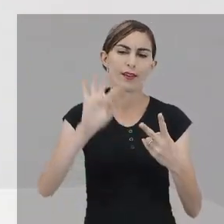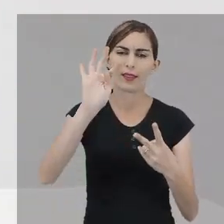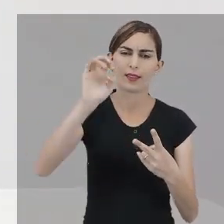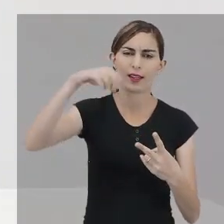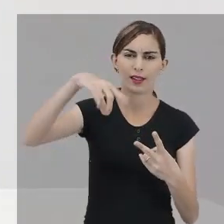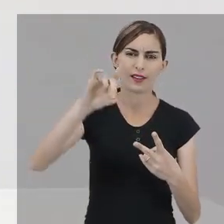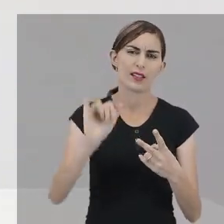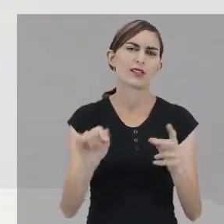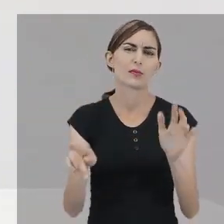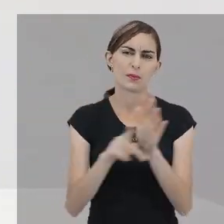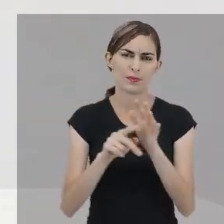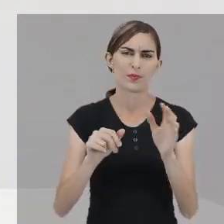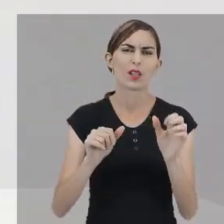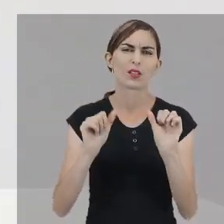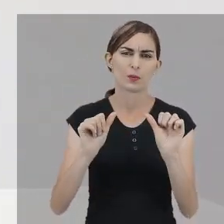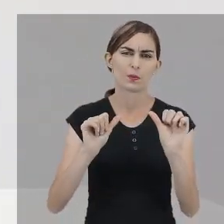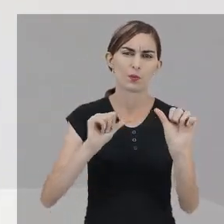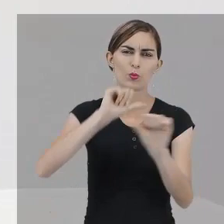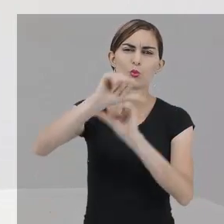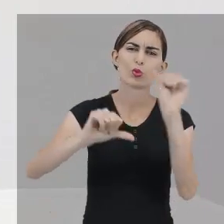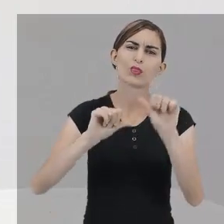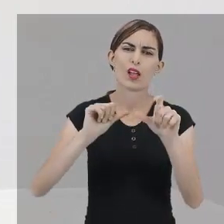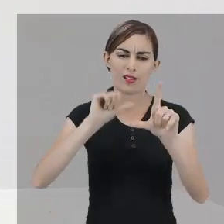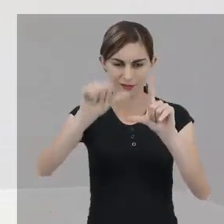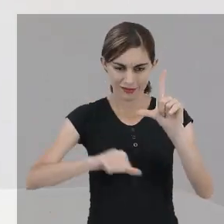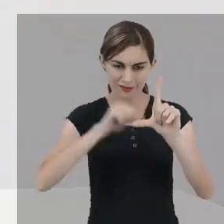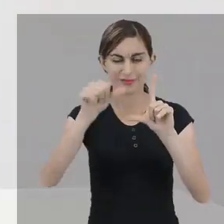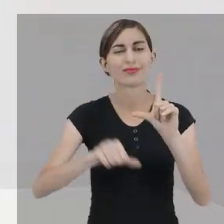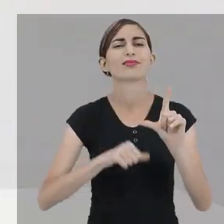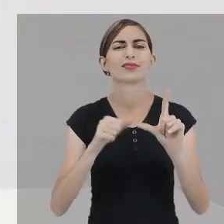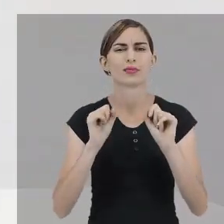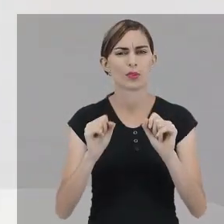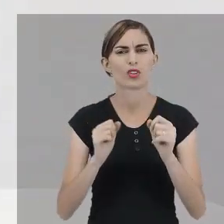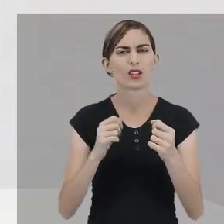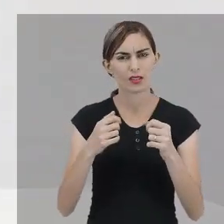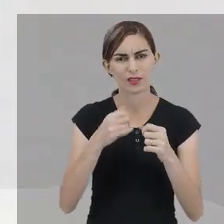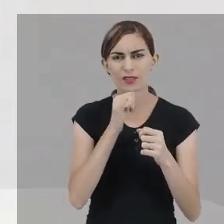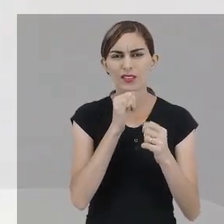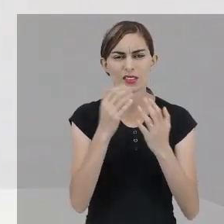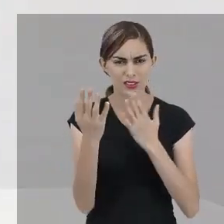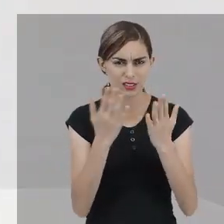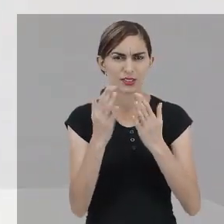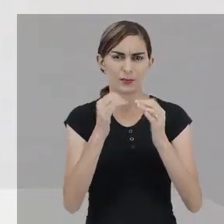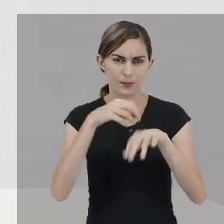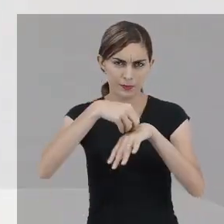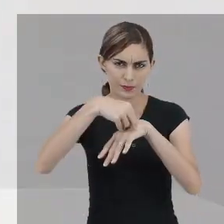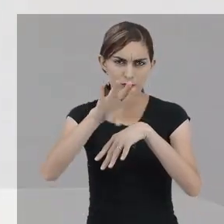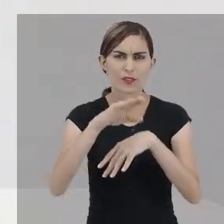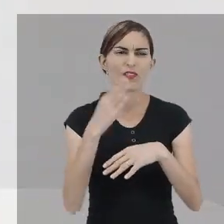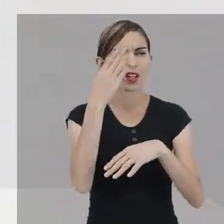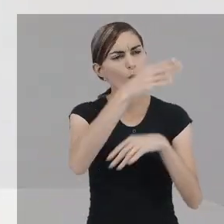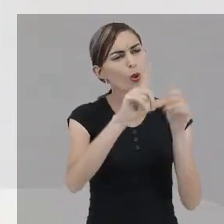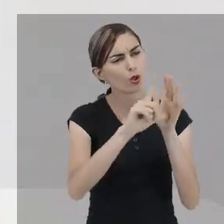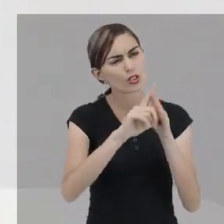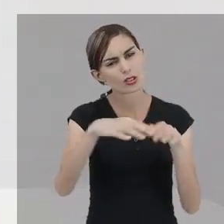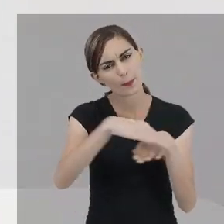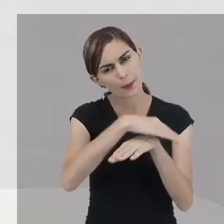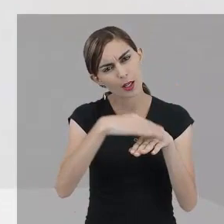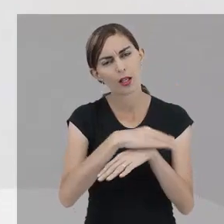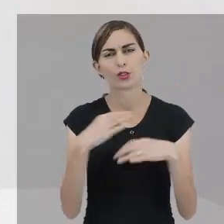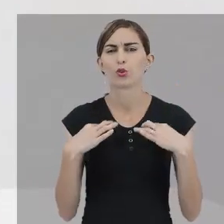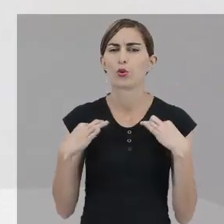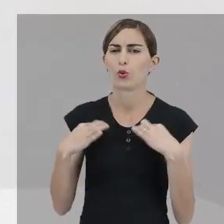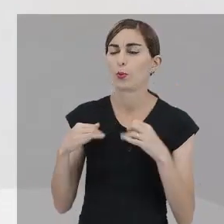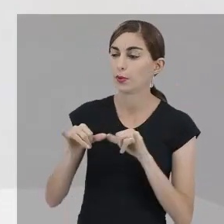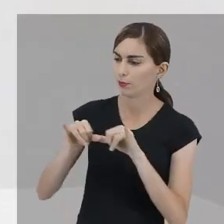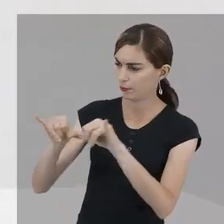tanto na logística sem a gente perceber. Então, faça um exercício que eu falei aqui. Vão a alguma loja, a uma loja de sapatos, uma loja de